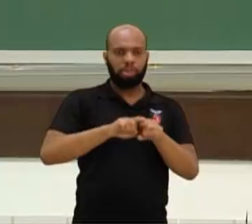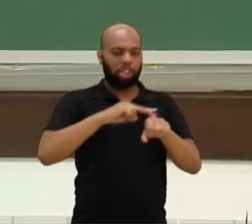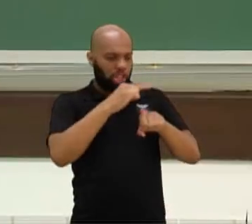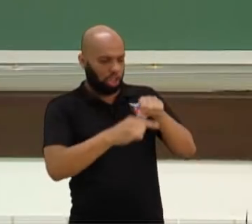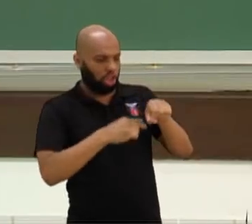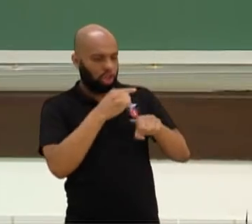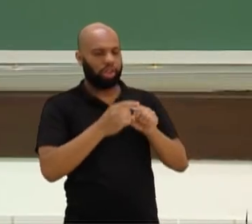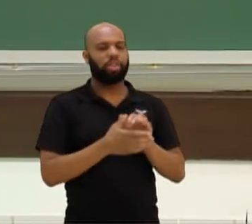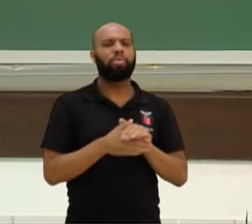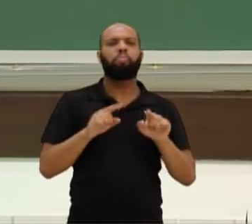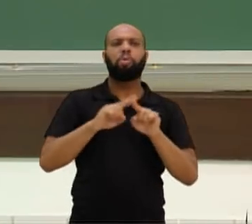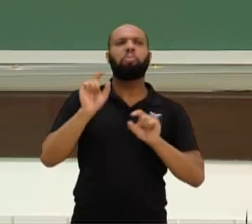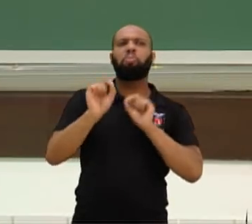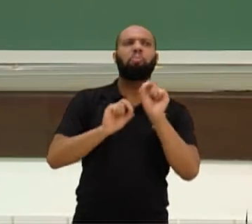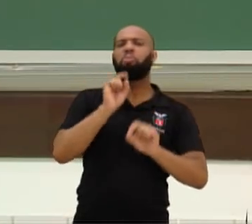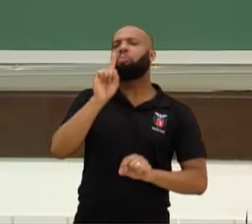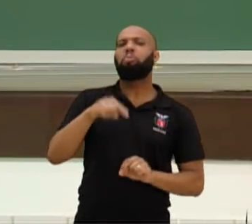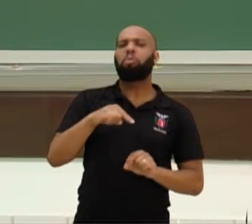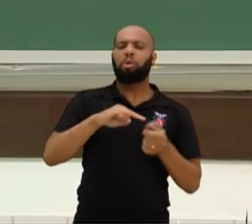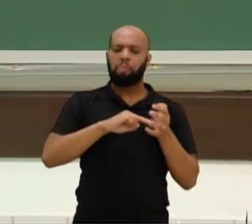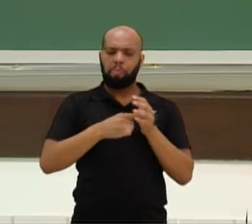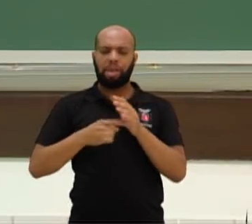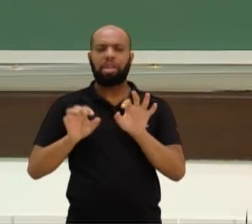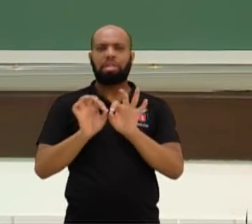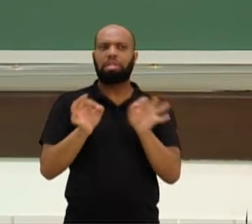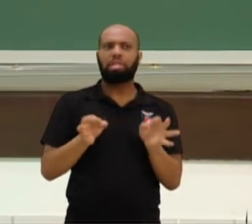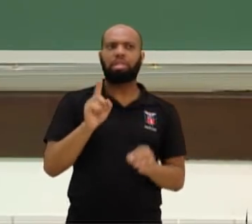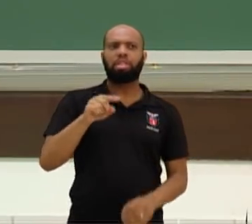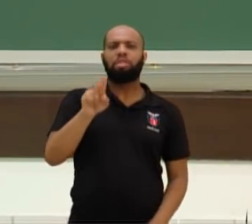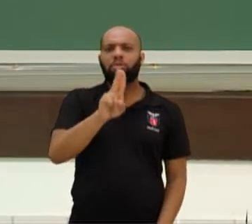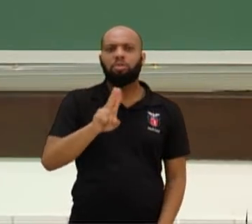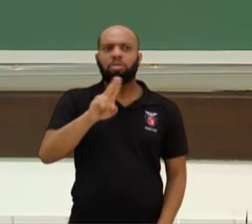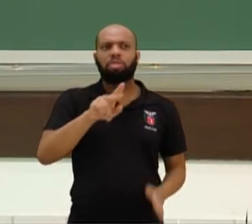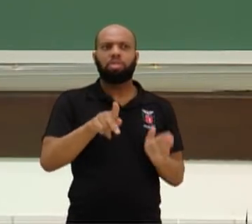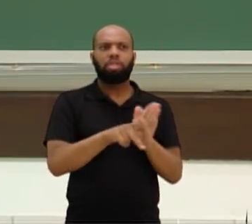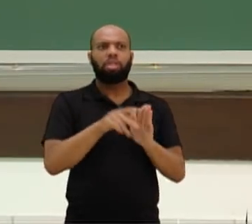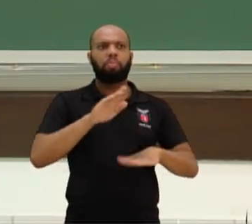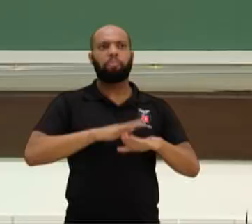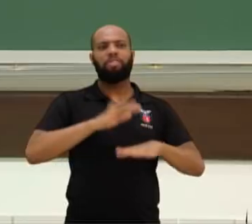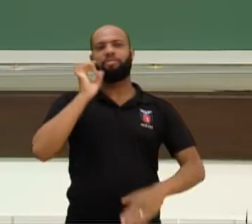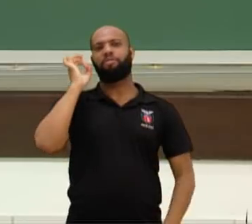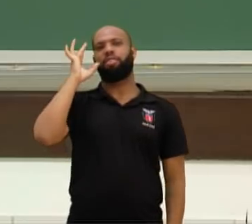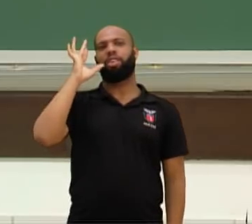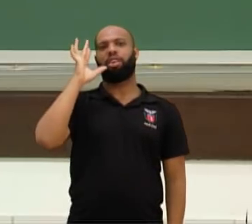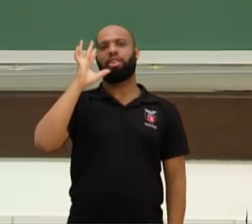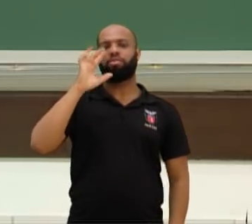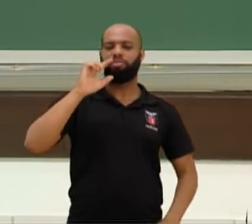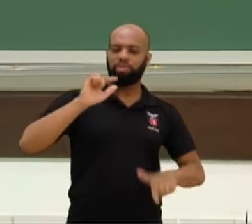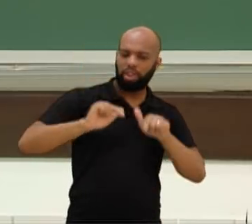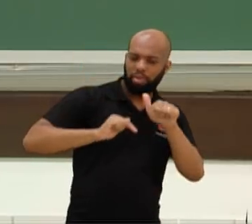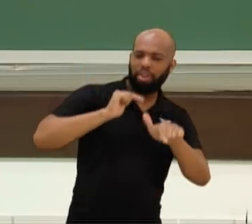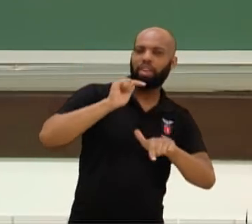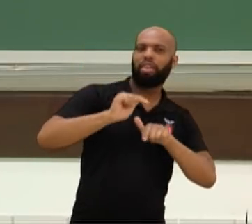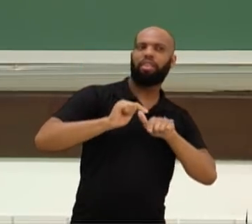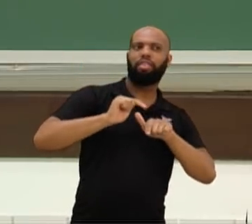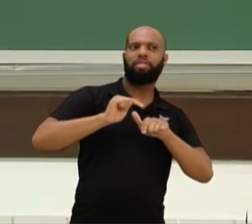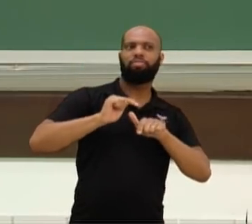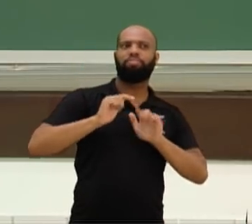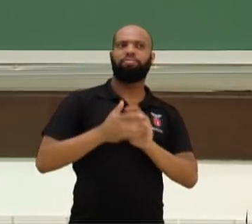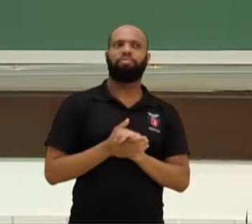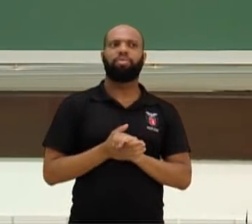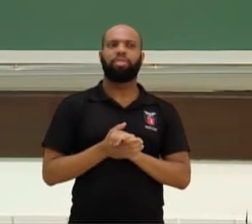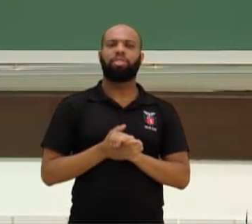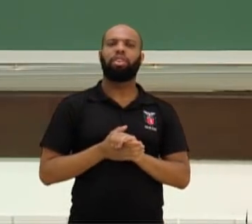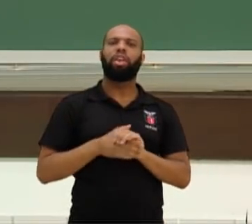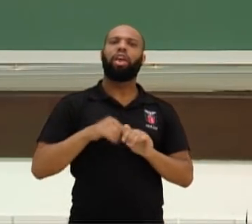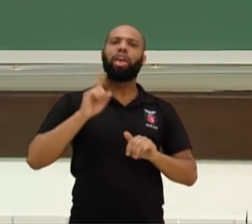são máquinas simples, pessoal? São máquinas utilizadas para facilitar o nosso trabalho, facilitar